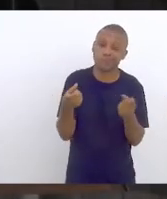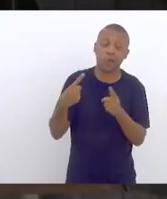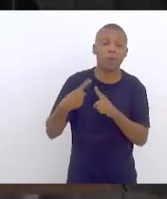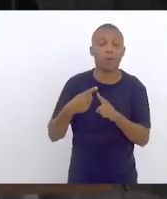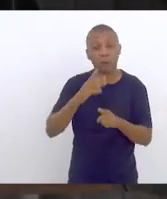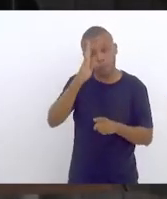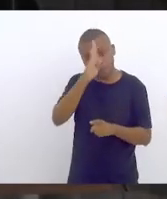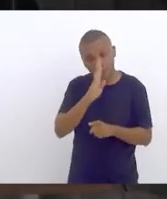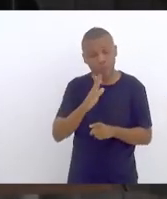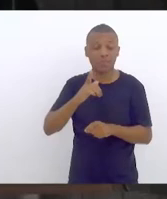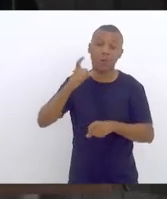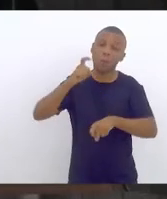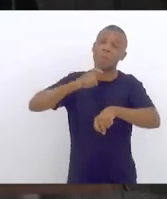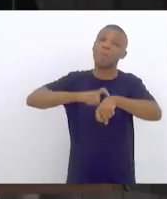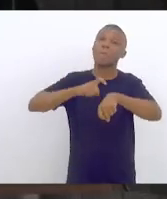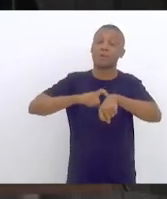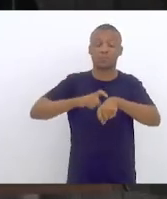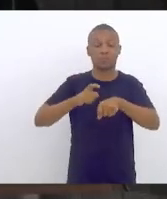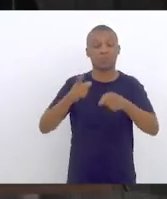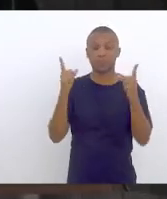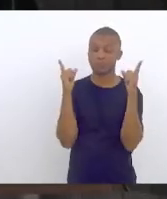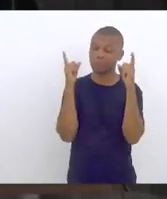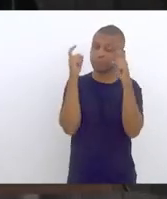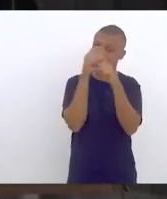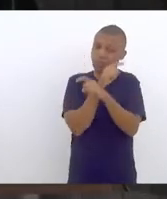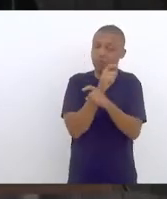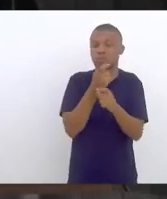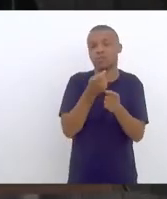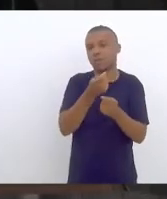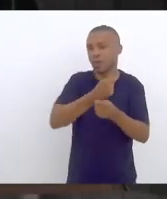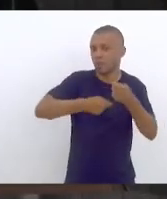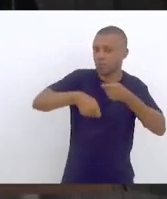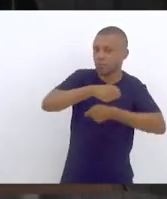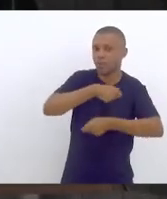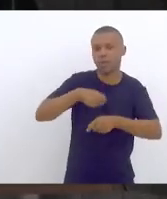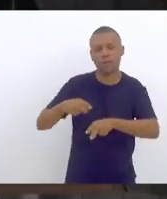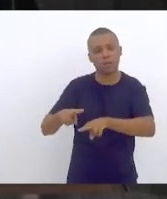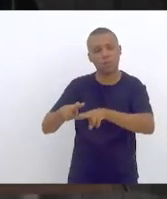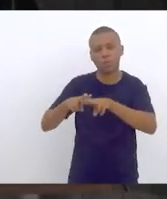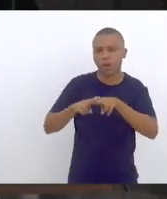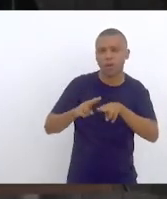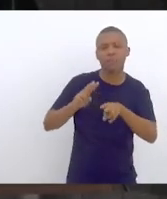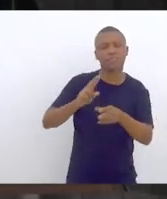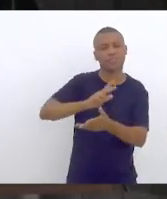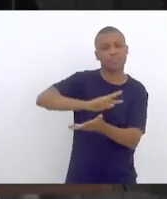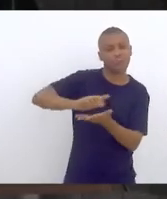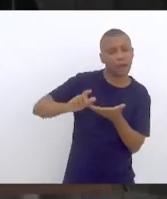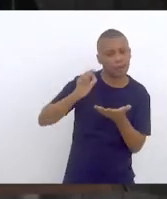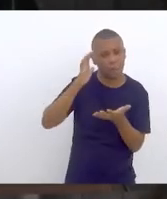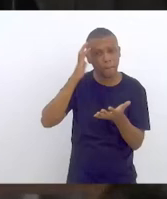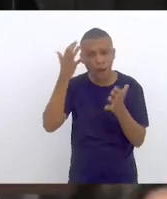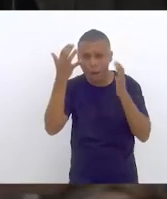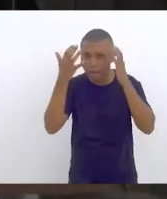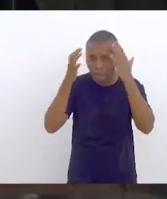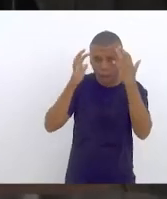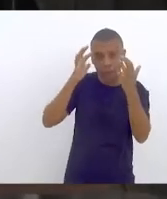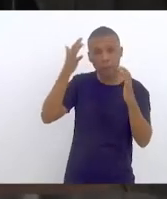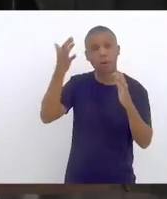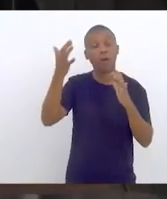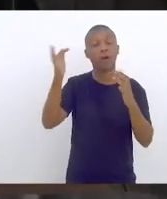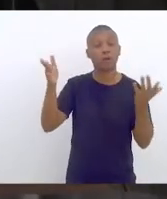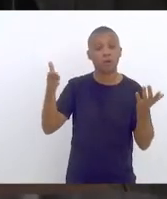um momento difícil na sua economia consequência de inúmeras decisões equivocadas do governo que vai